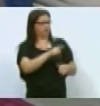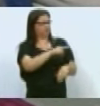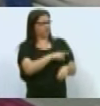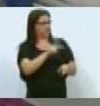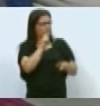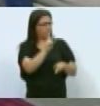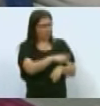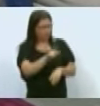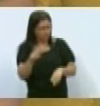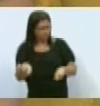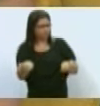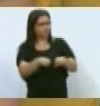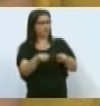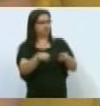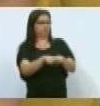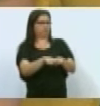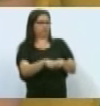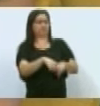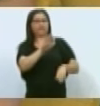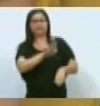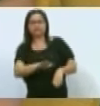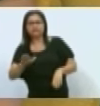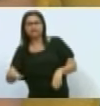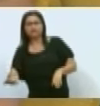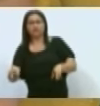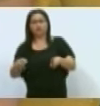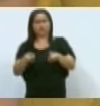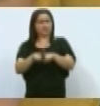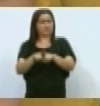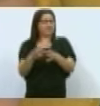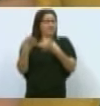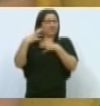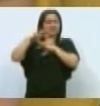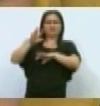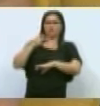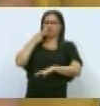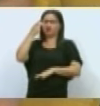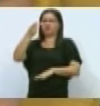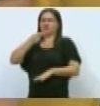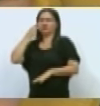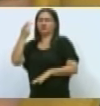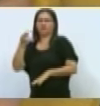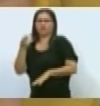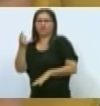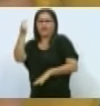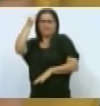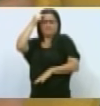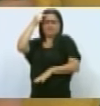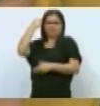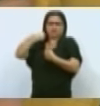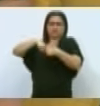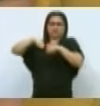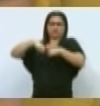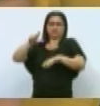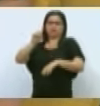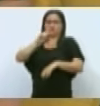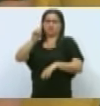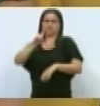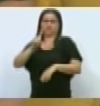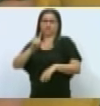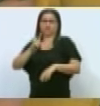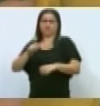também, Leonor, de crianças que não falam, não querem falar, não veem a necessidade, principalmente depois que aprendem as